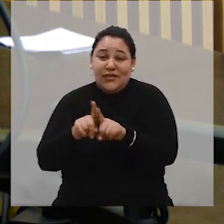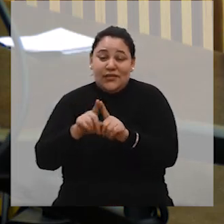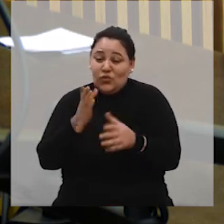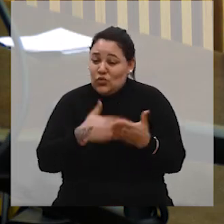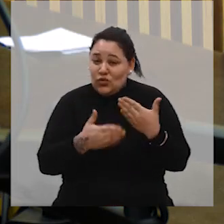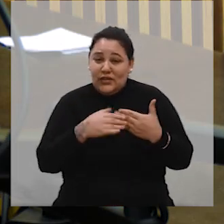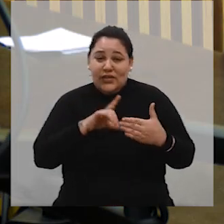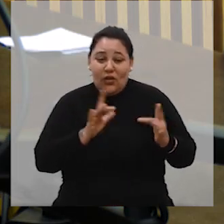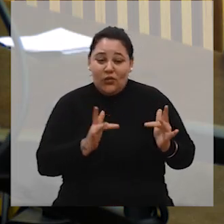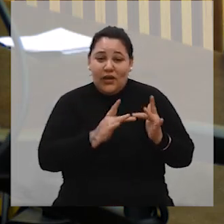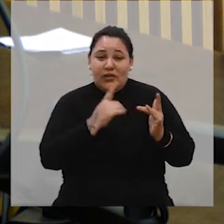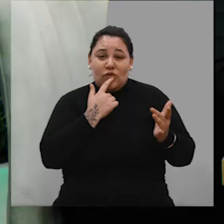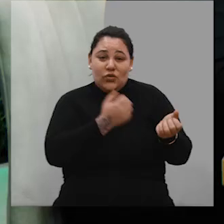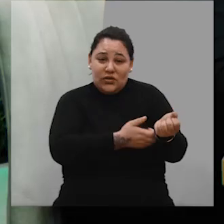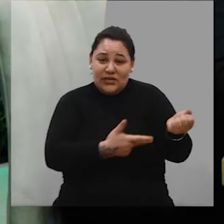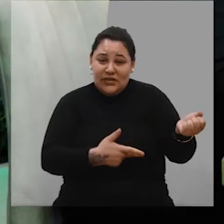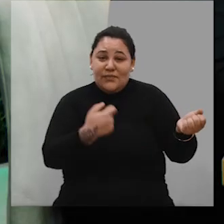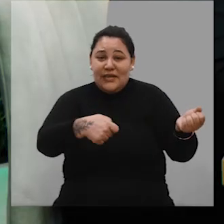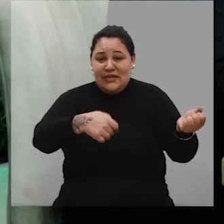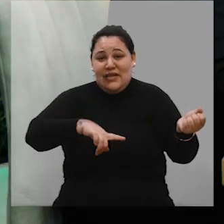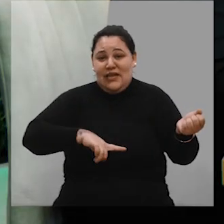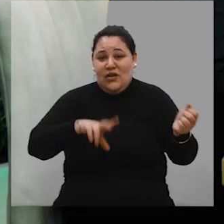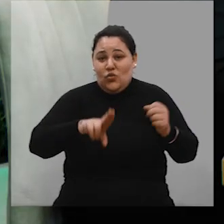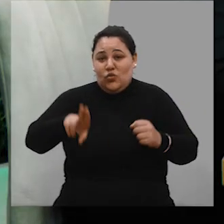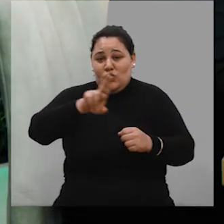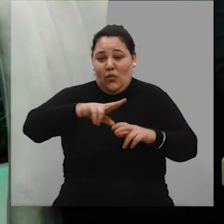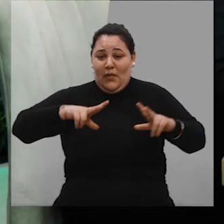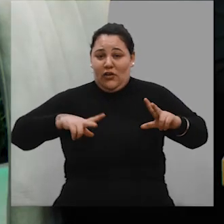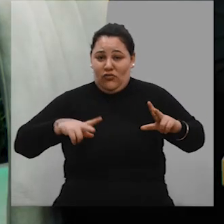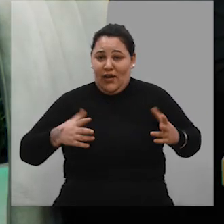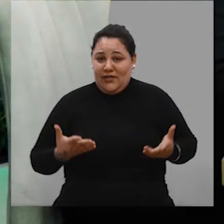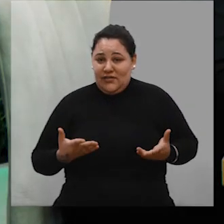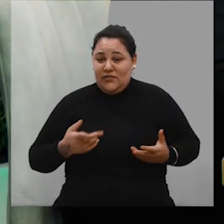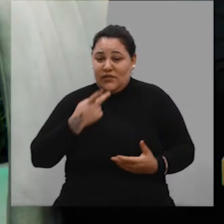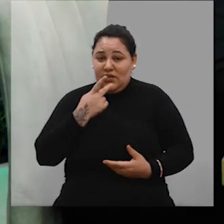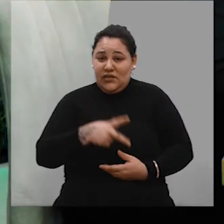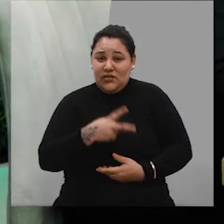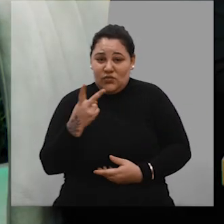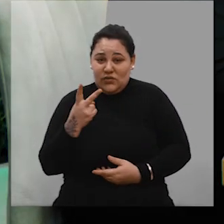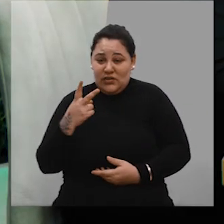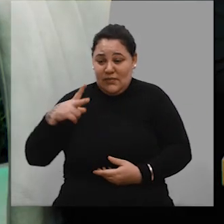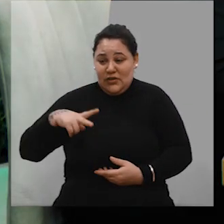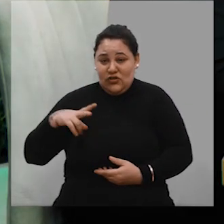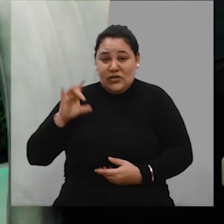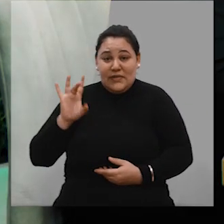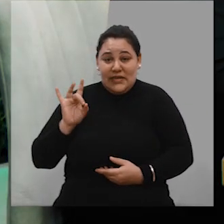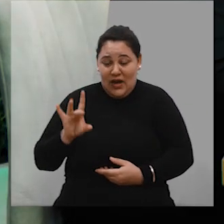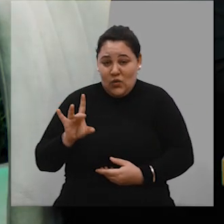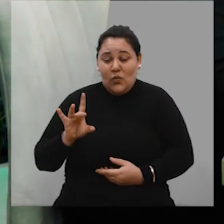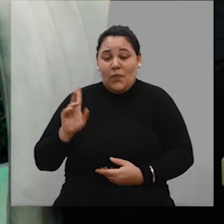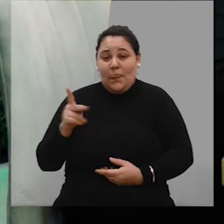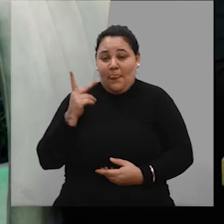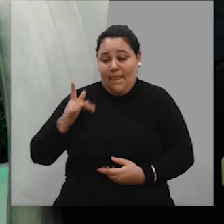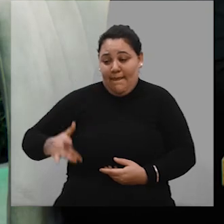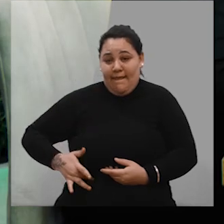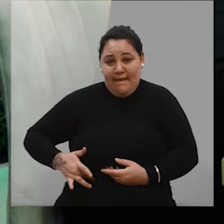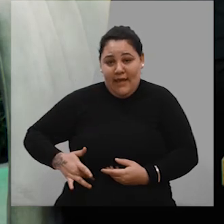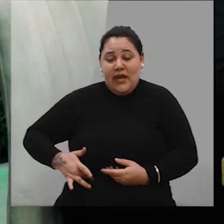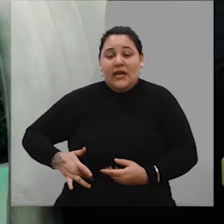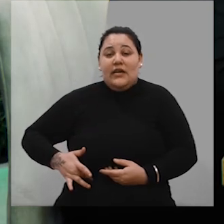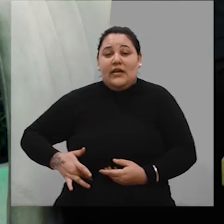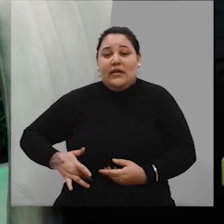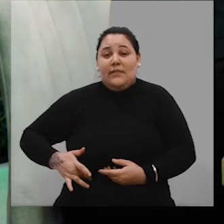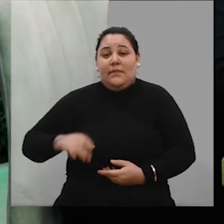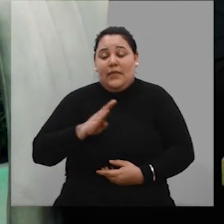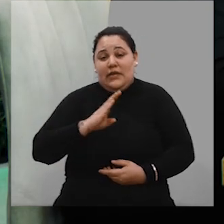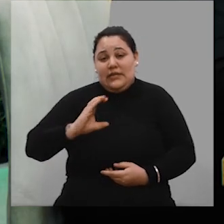uso pessoal. Né? Então, a gente falando dessas 2 hepatites, em especial B e C, que seria essa forma que é diferente, tu não